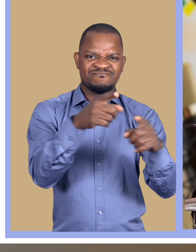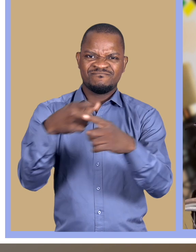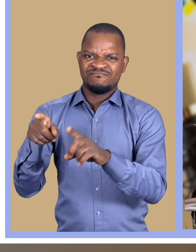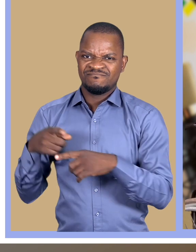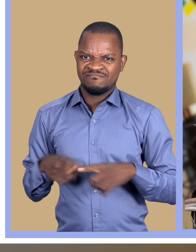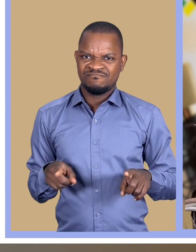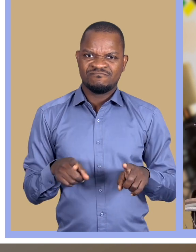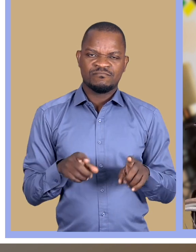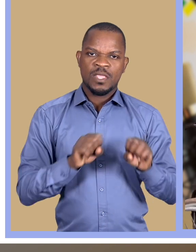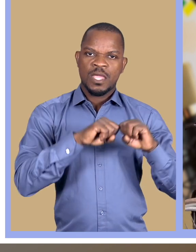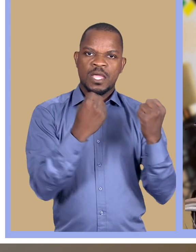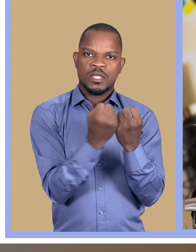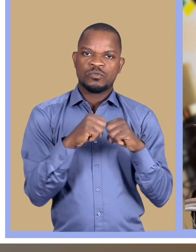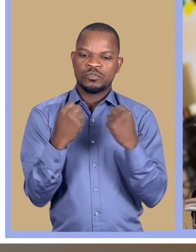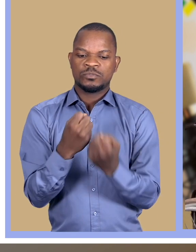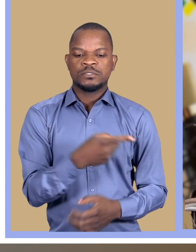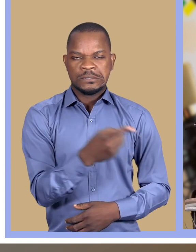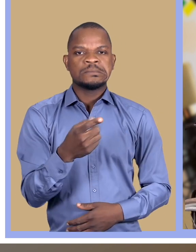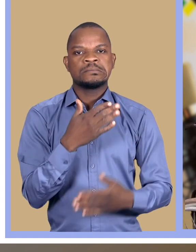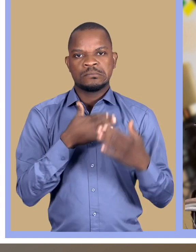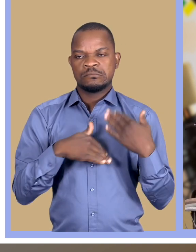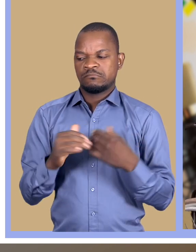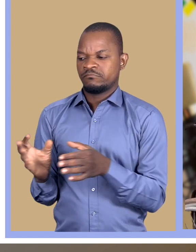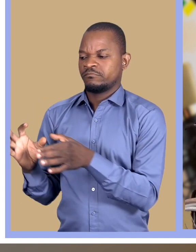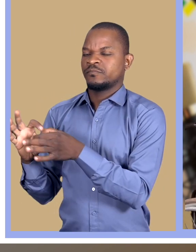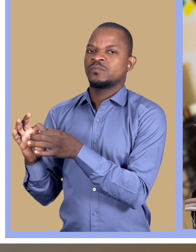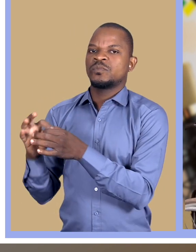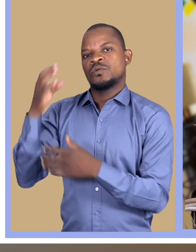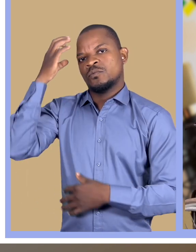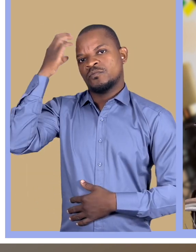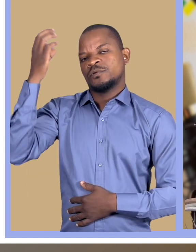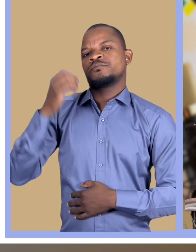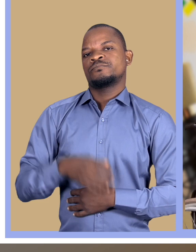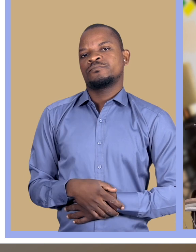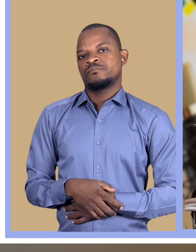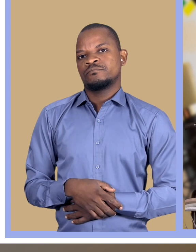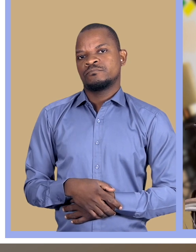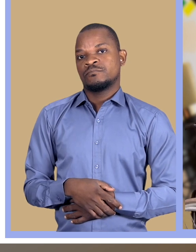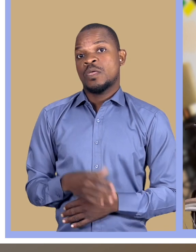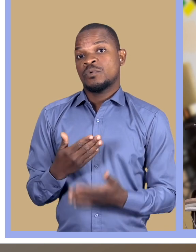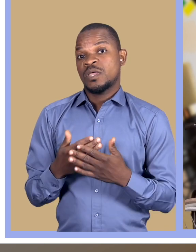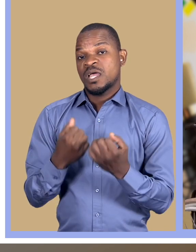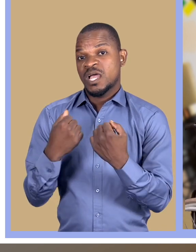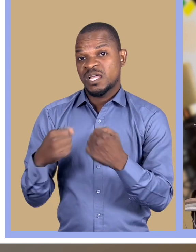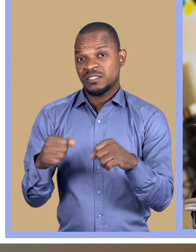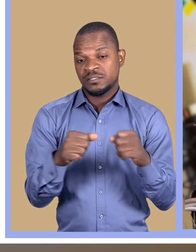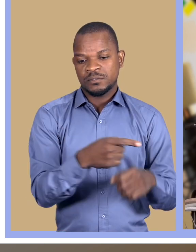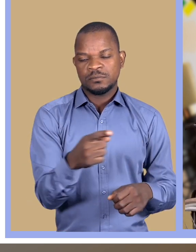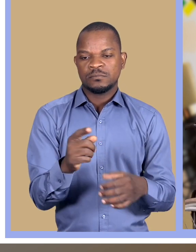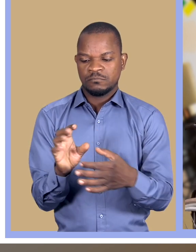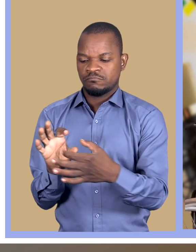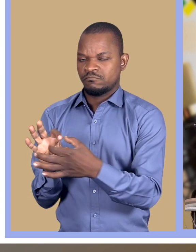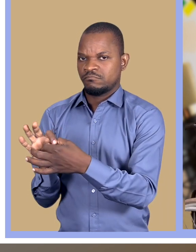manter alguma relação, algum contacto, até porque muitas das atividades são feitas de forma coordenada e